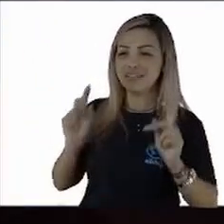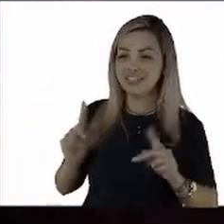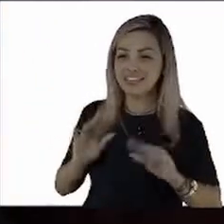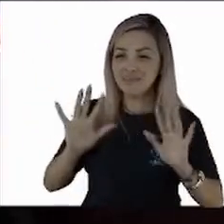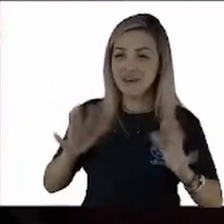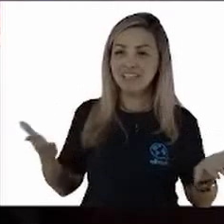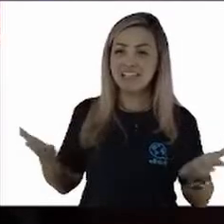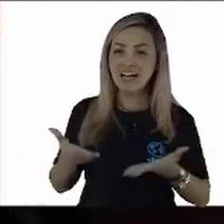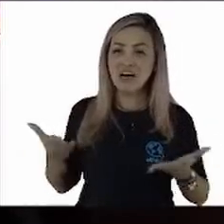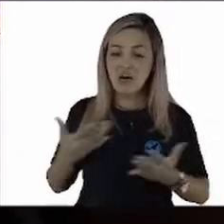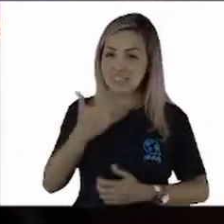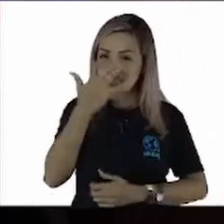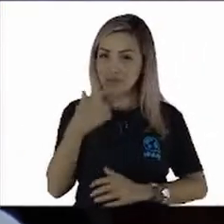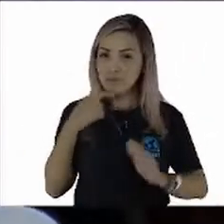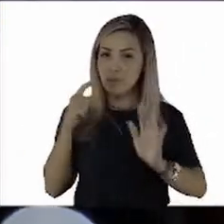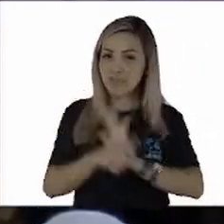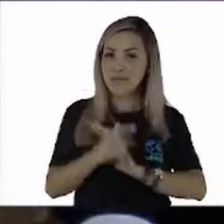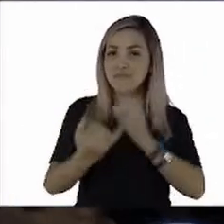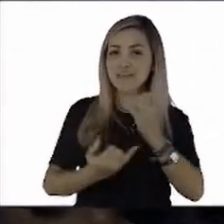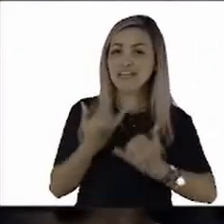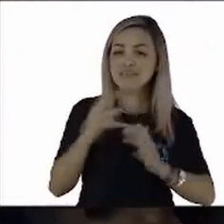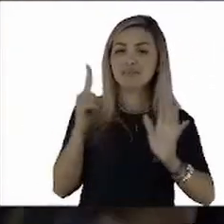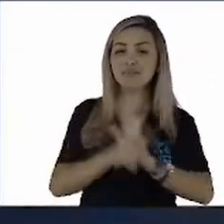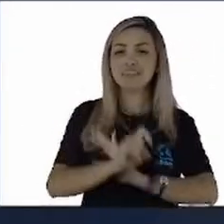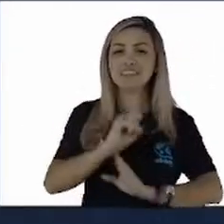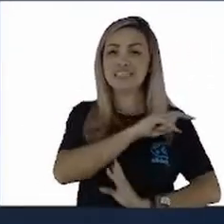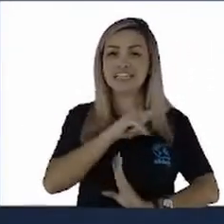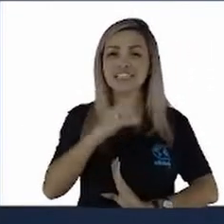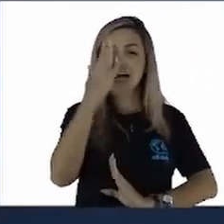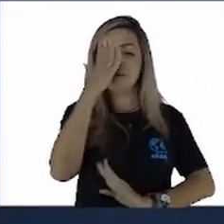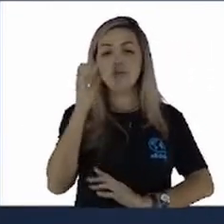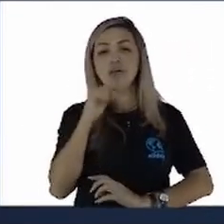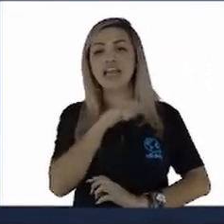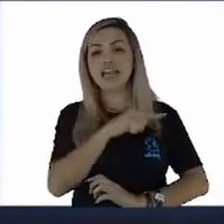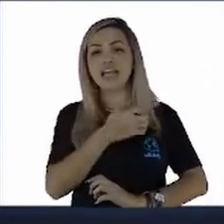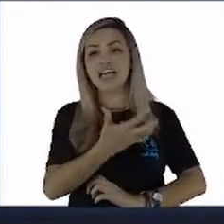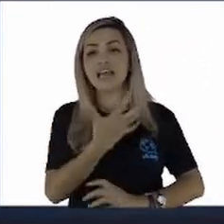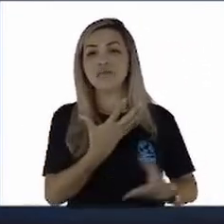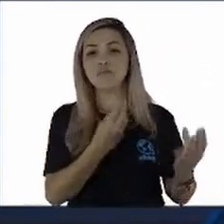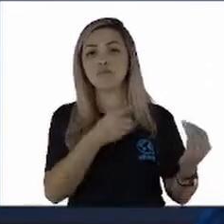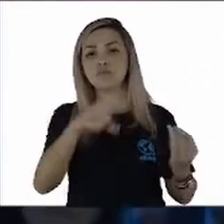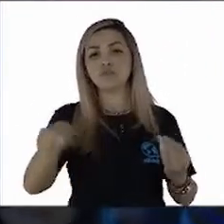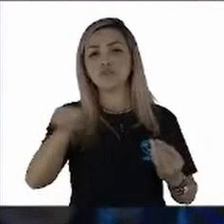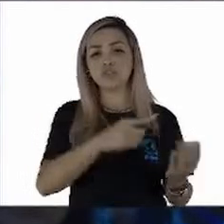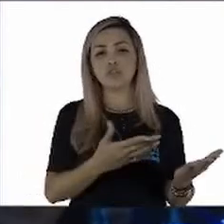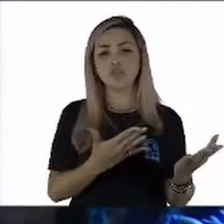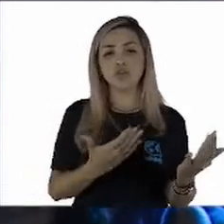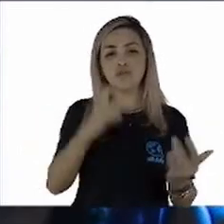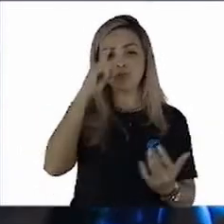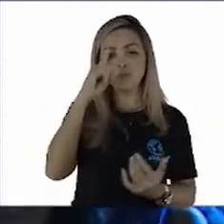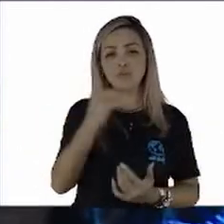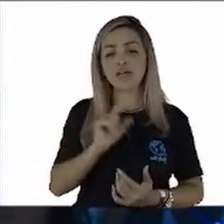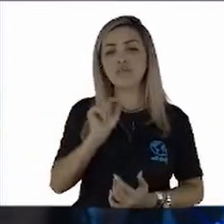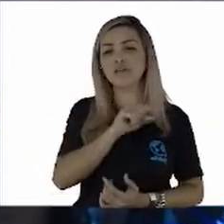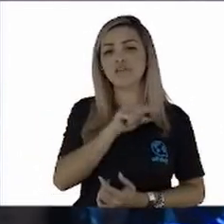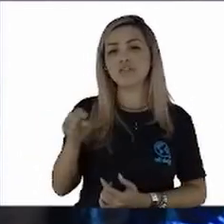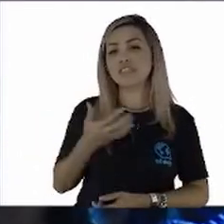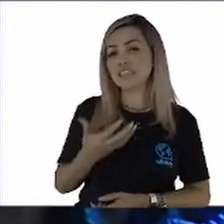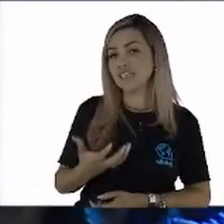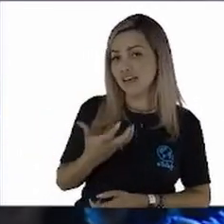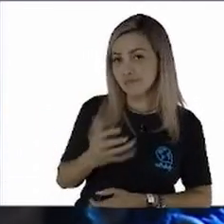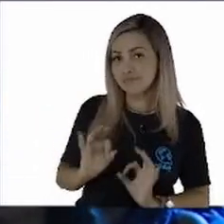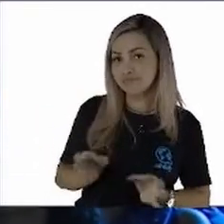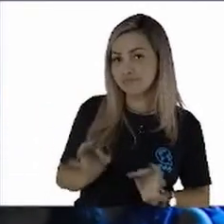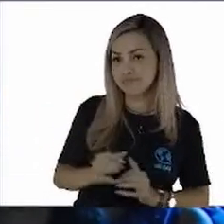Nem agora, sério, eu perguntei, fiz essa brincadeira perguntando se ele já sabia o que ia querer. Porque muitos de vocês jovens não sabem necessariamente o que vai querer.